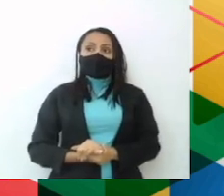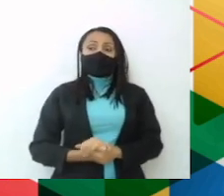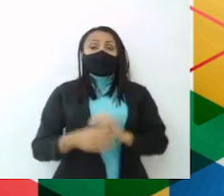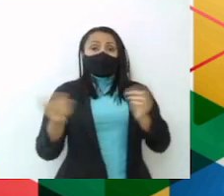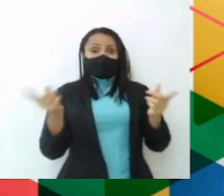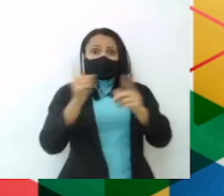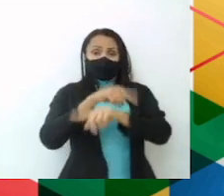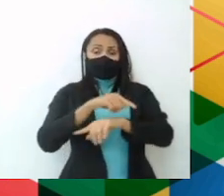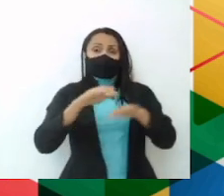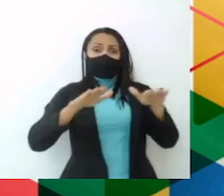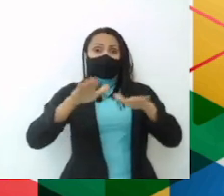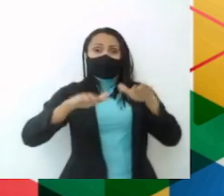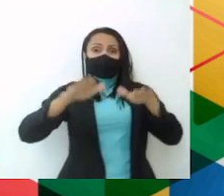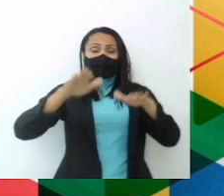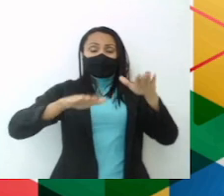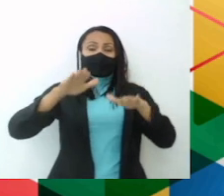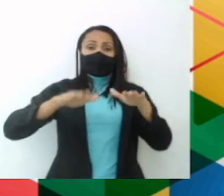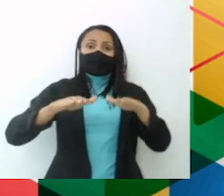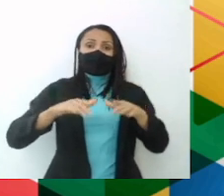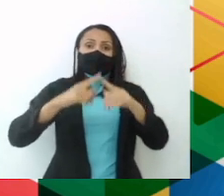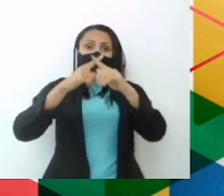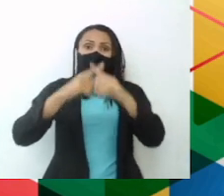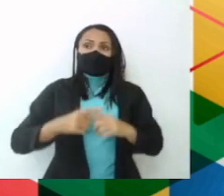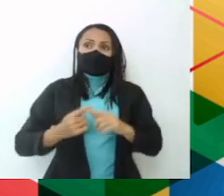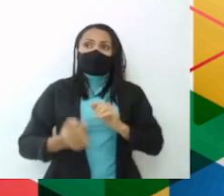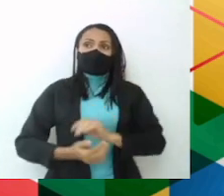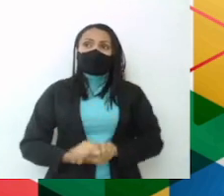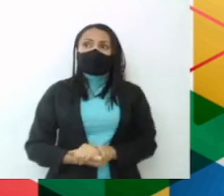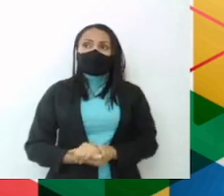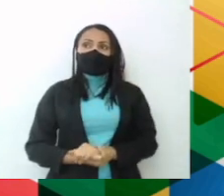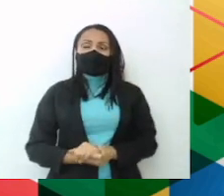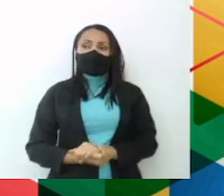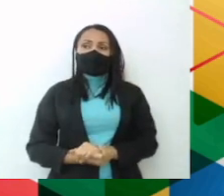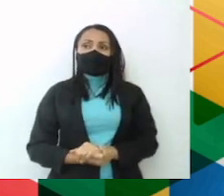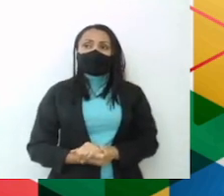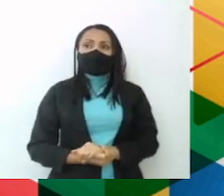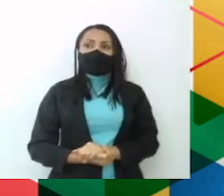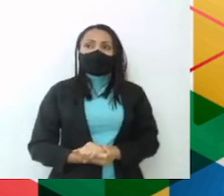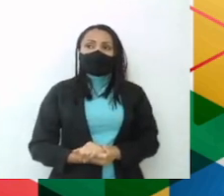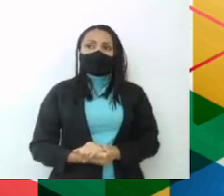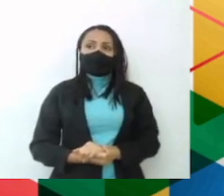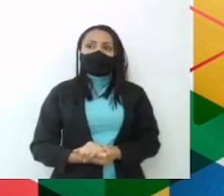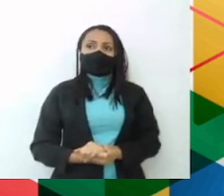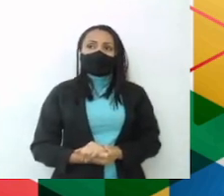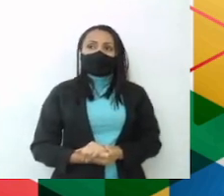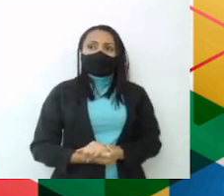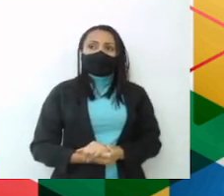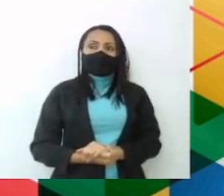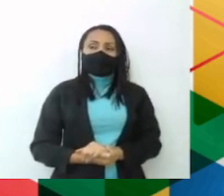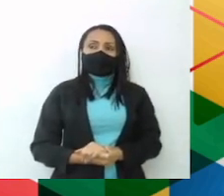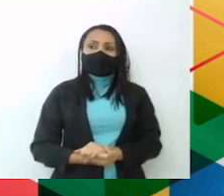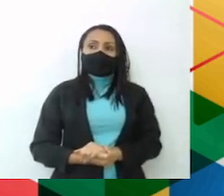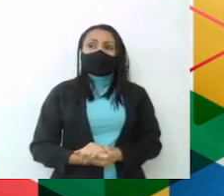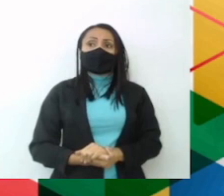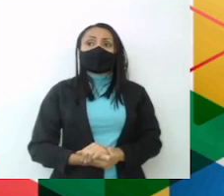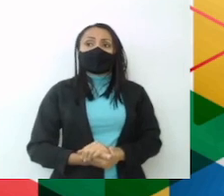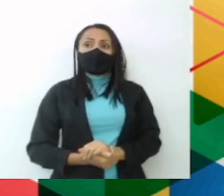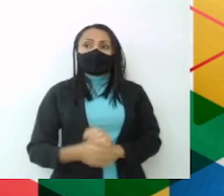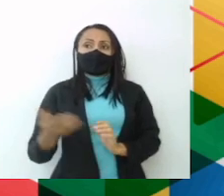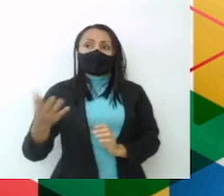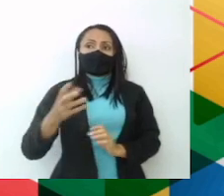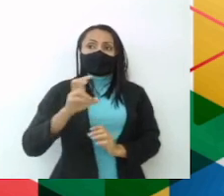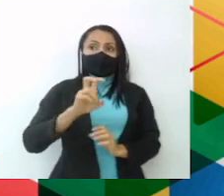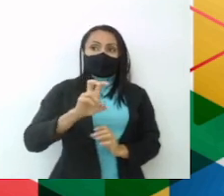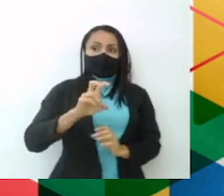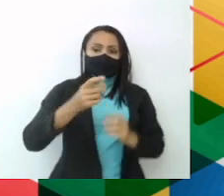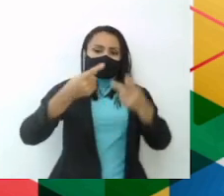inversamente proporcional, a multiplicação é assim, direta. Quem multiplica o x vai para baixo dividindo. Então, eu já sei que o 5 vai vir